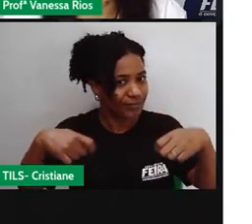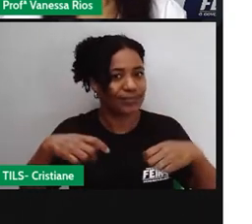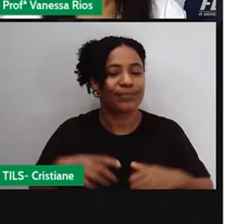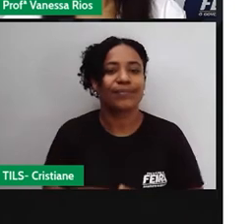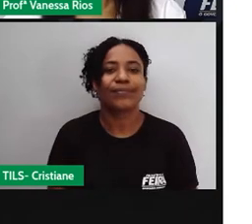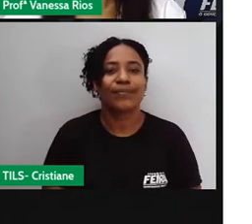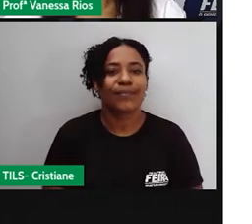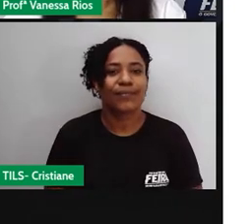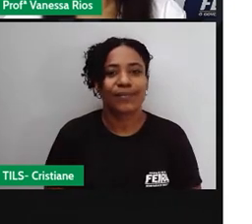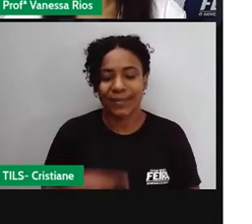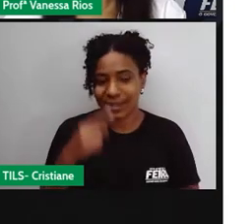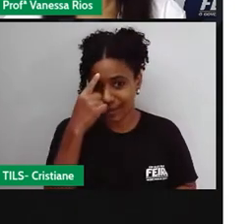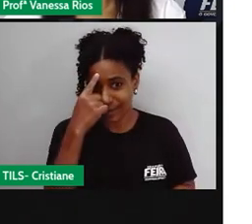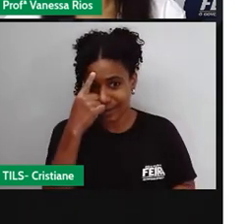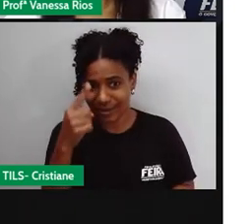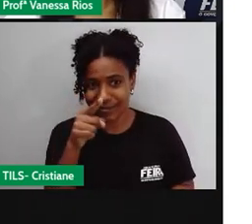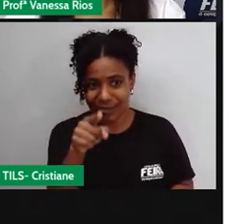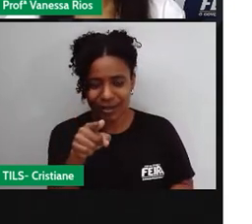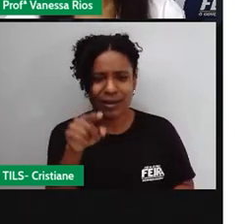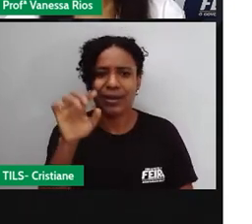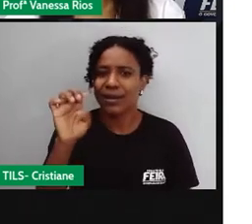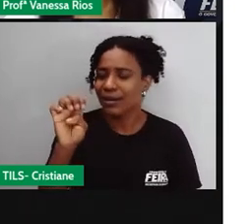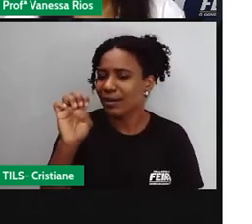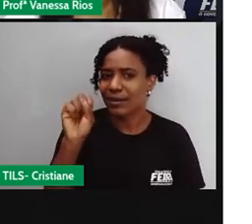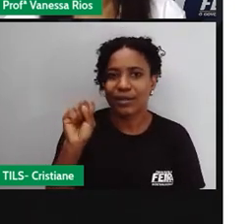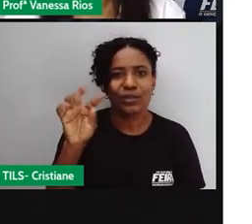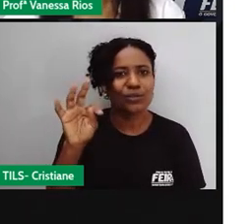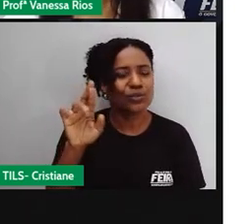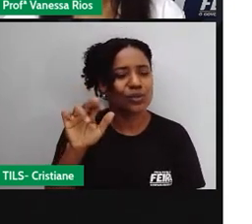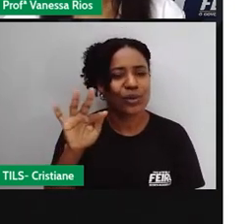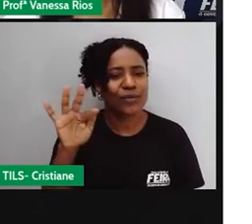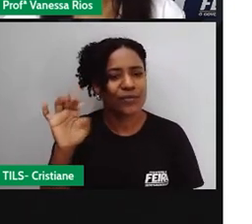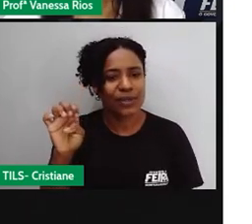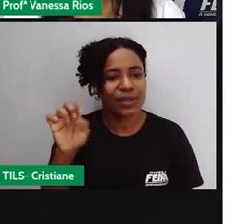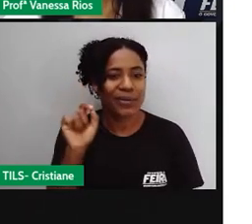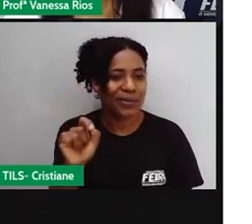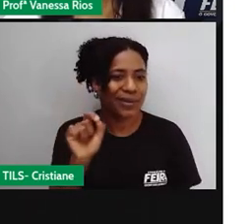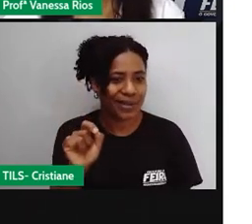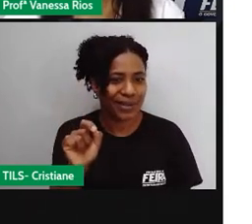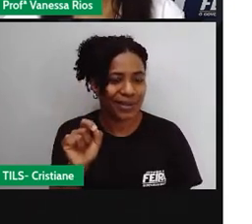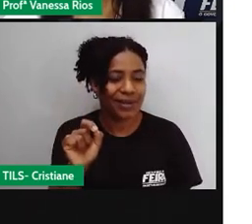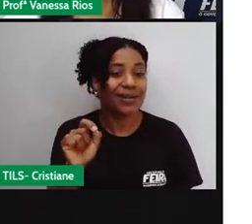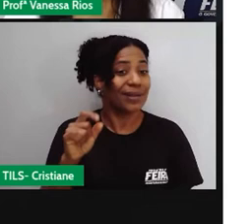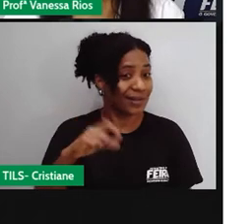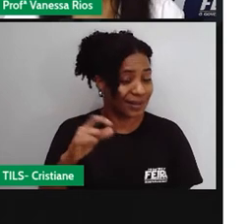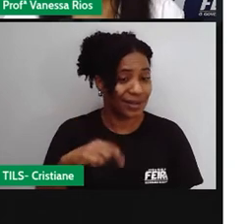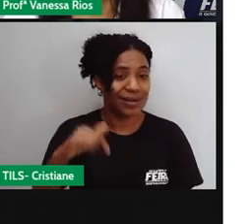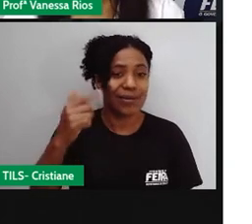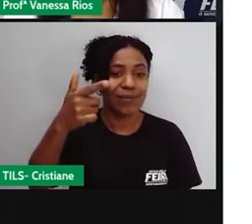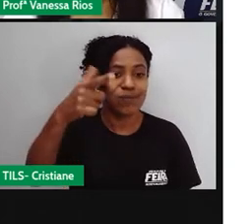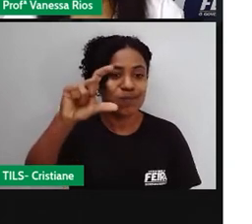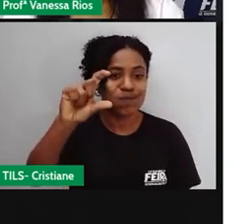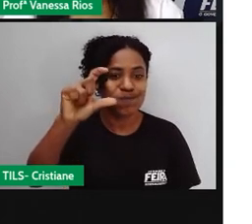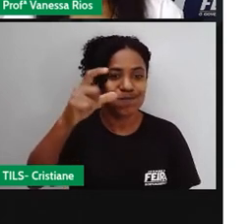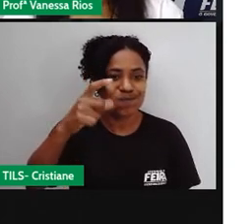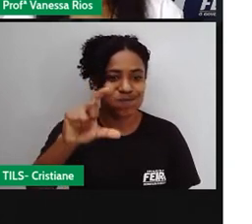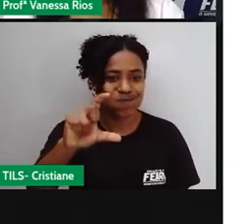E aí a gente lembra, né, que estrofe ou estância são os grupos de versos que apresentam sentido